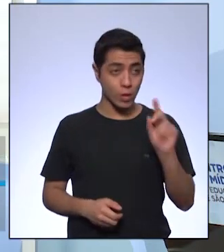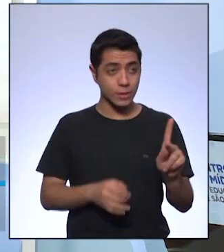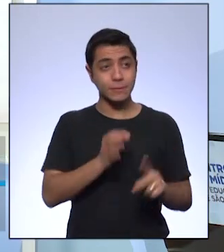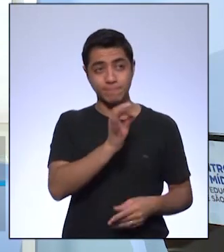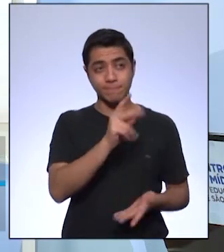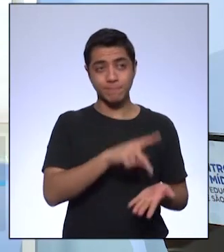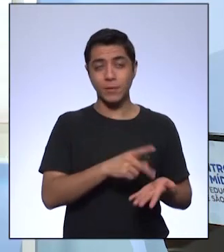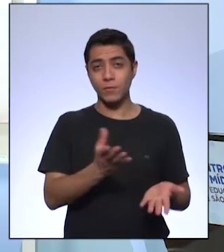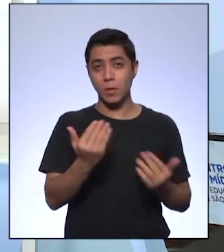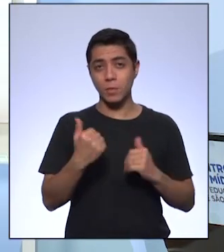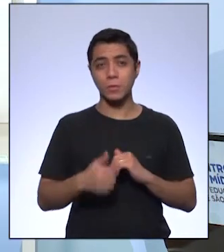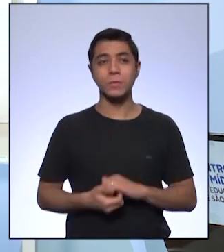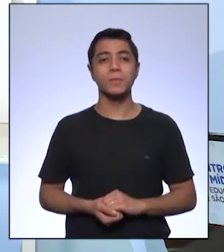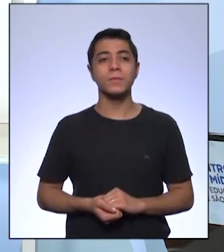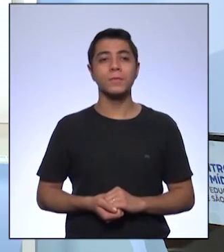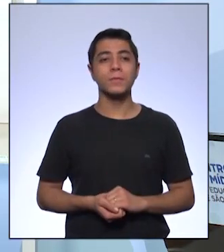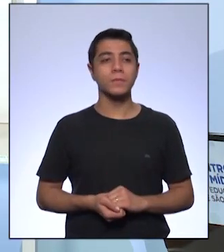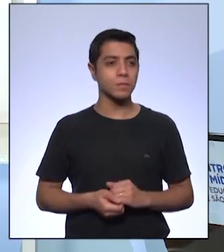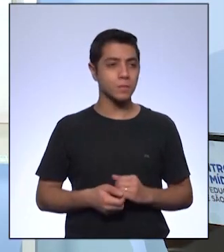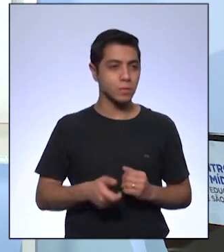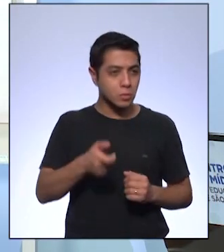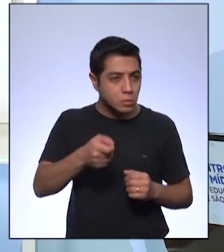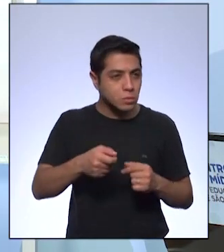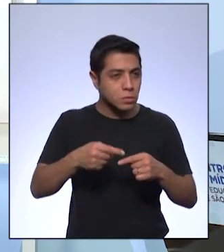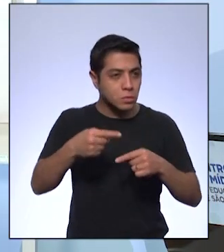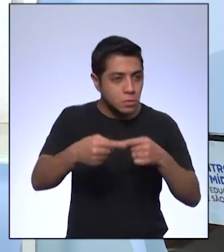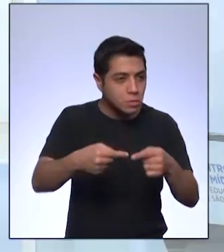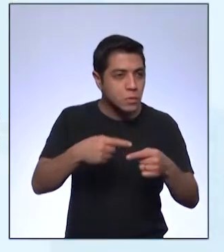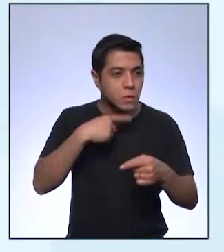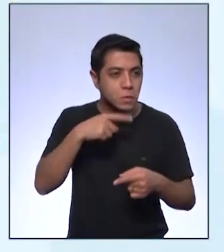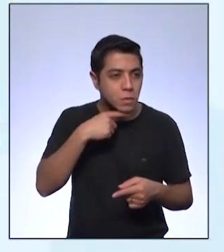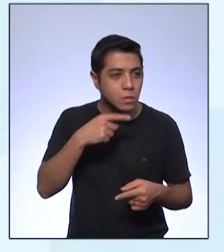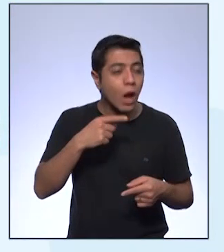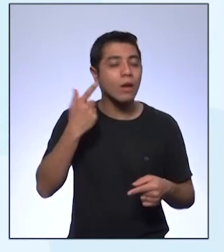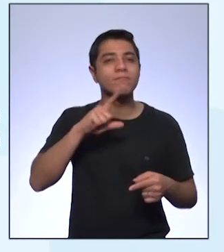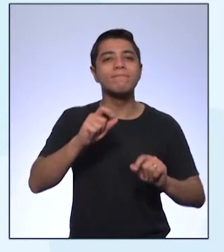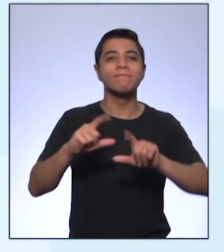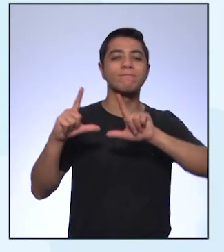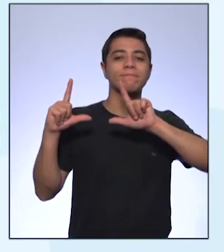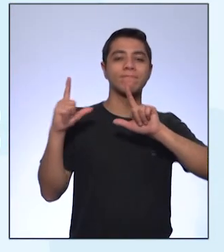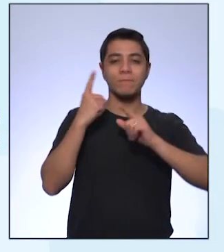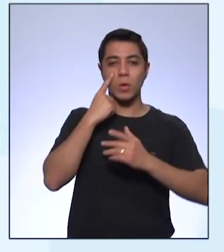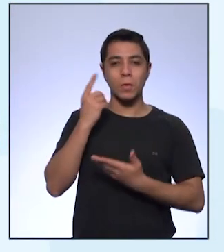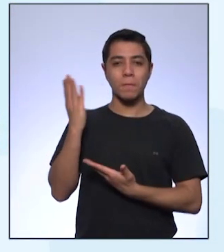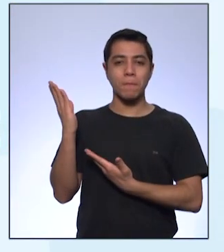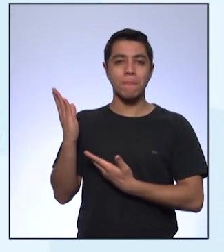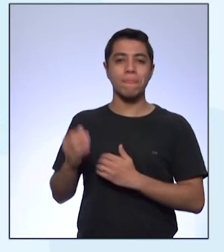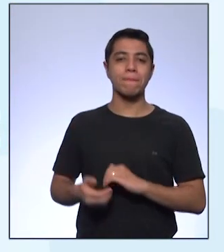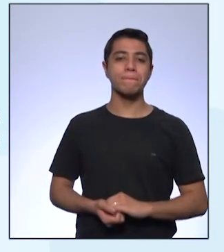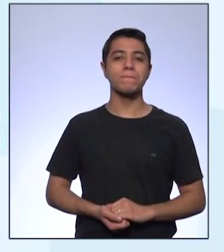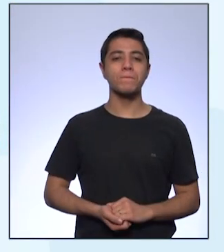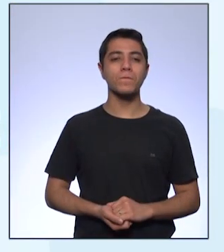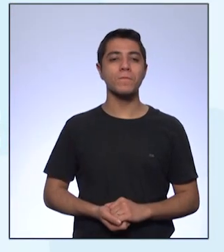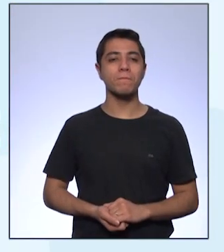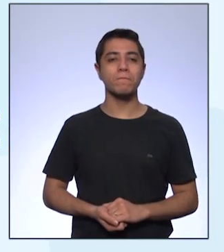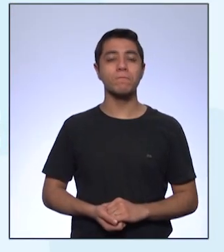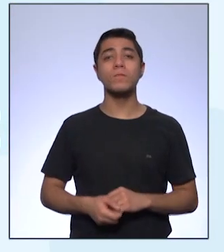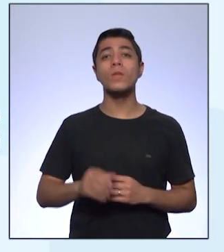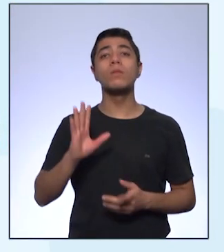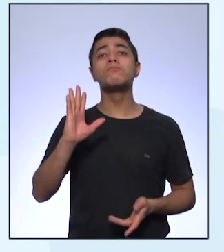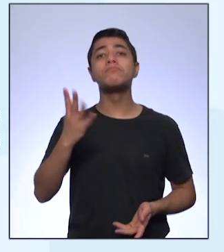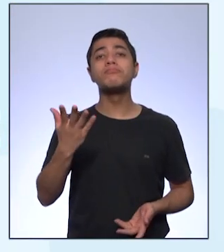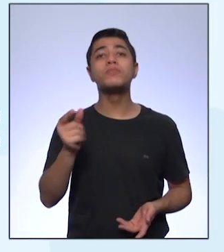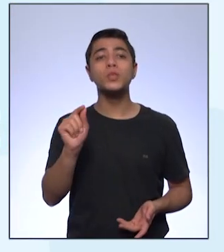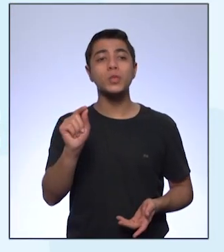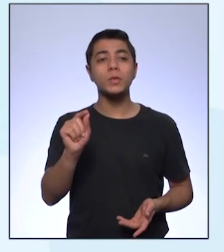Passei? Não? Olha lá a telinha. Ok. Aí o que, que acontece? Existem nessa primeira coluna